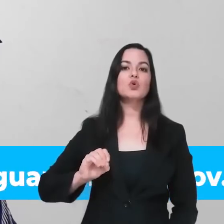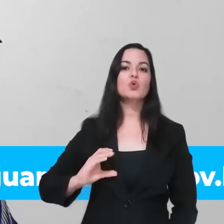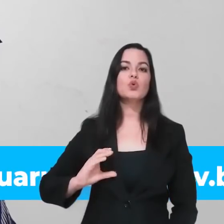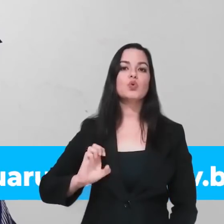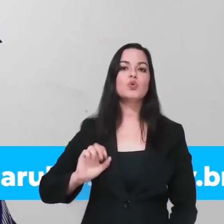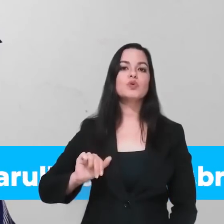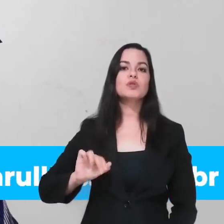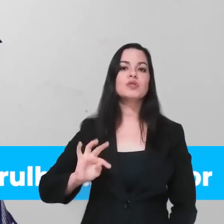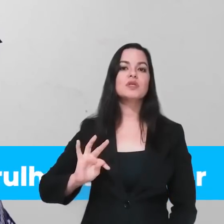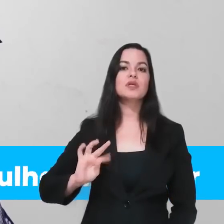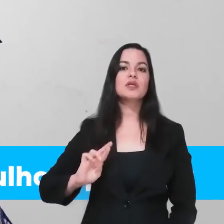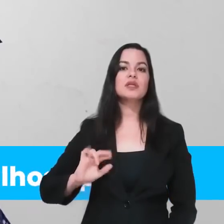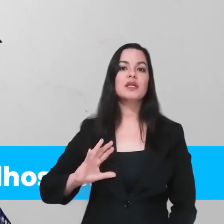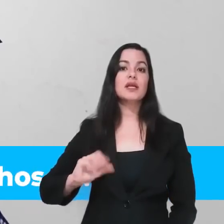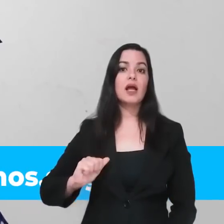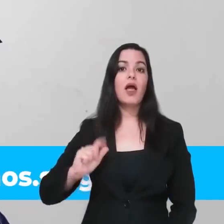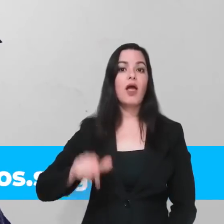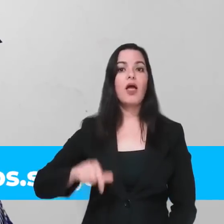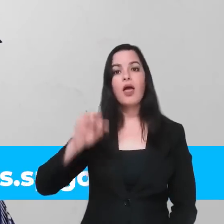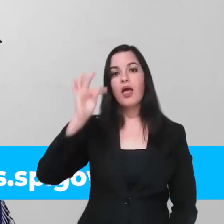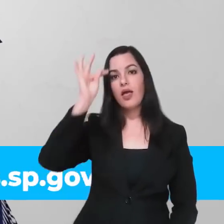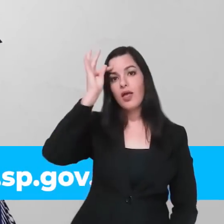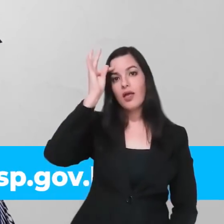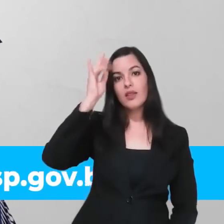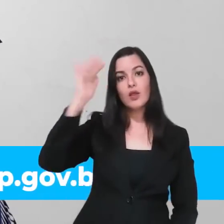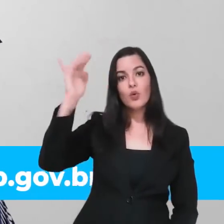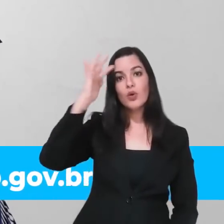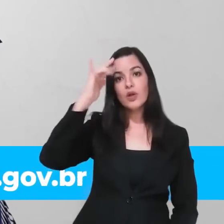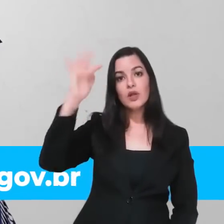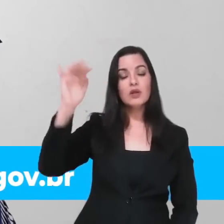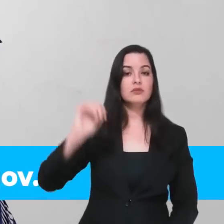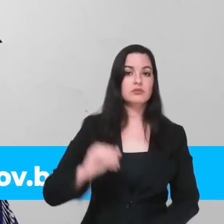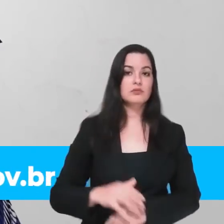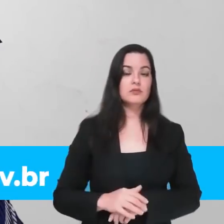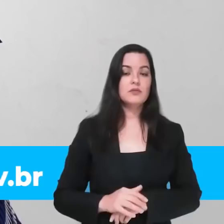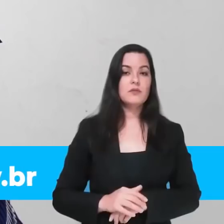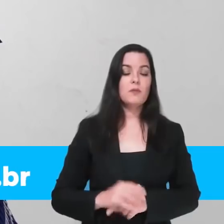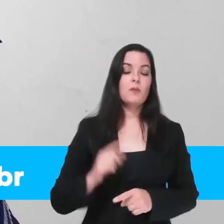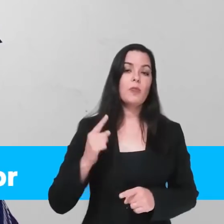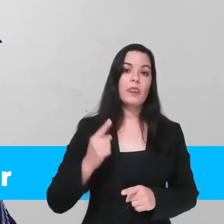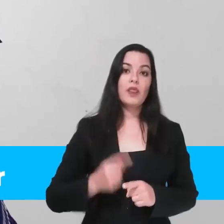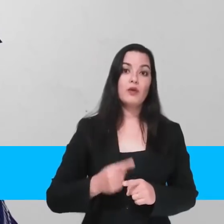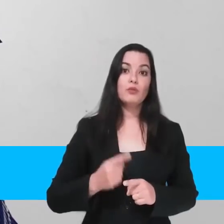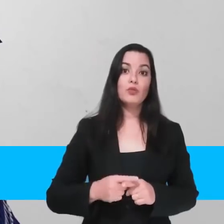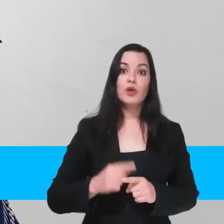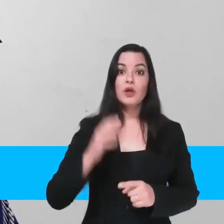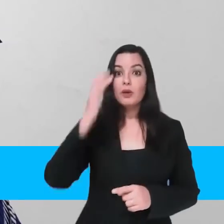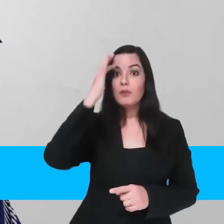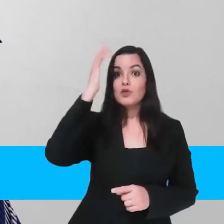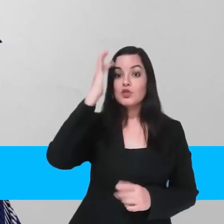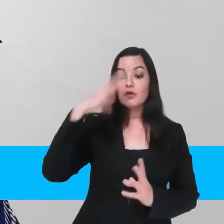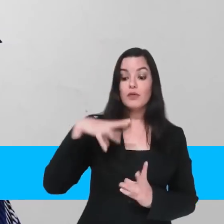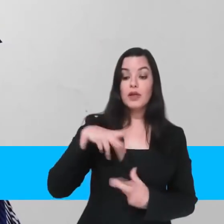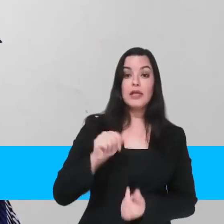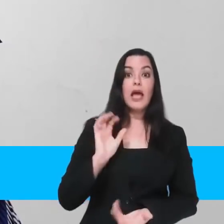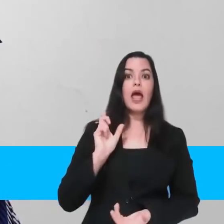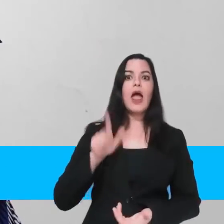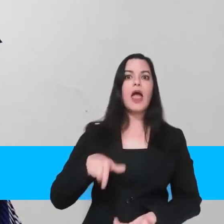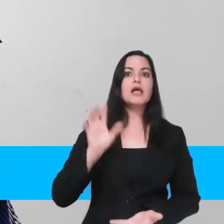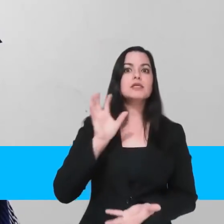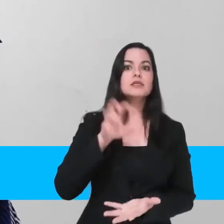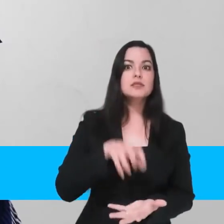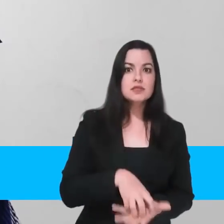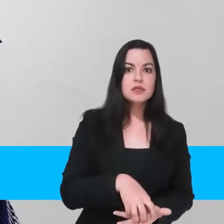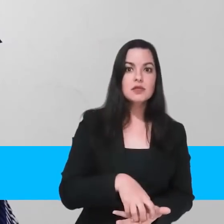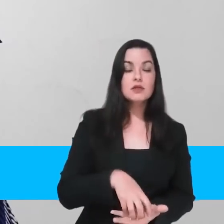Terra. Cêntrica, por estar no centro de todo o universo. E eles apostavam que os outros